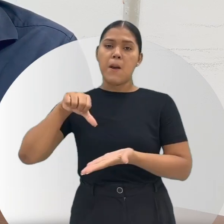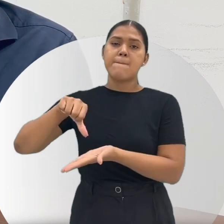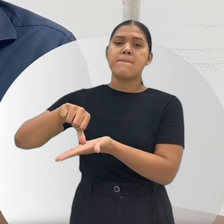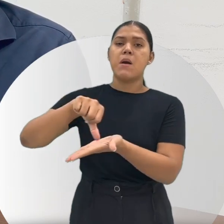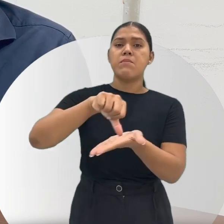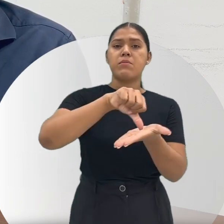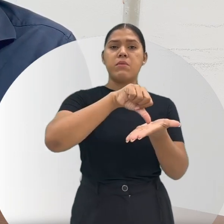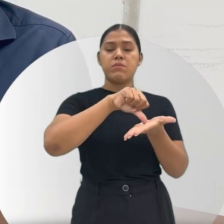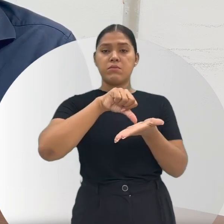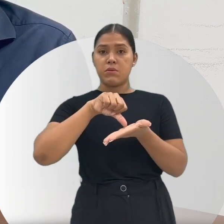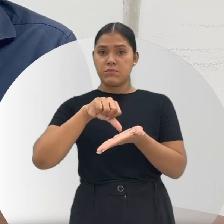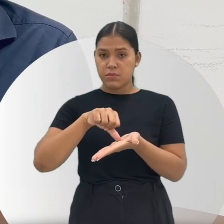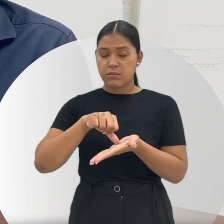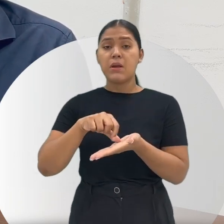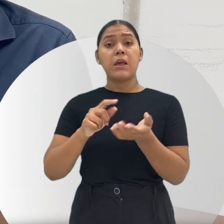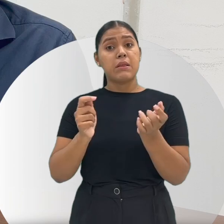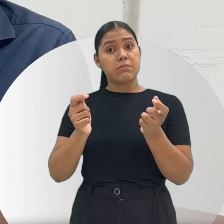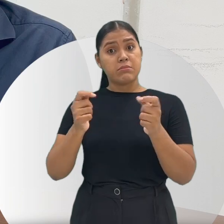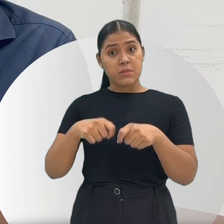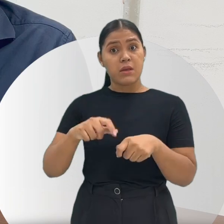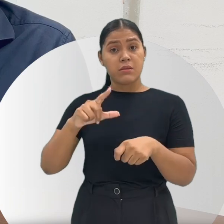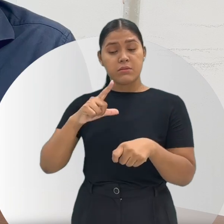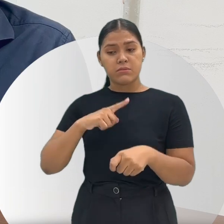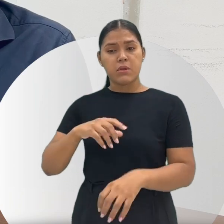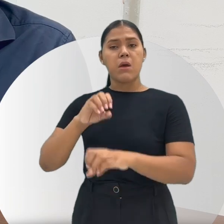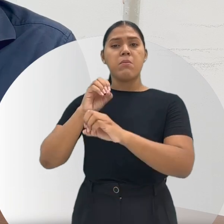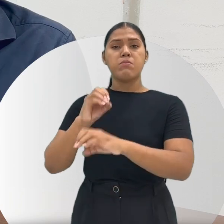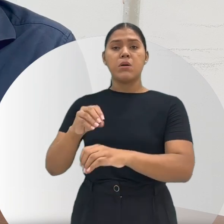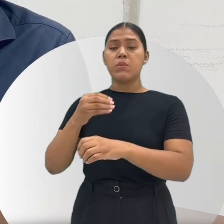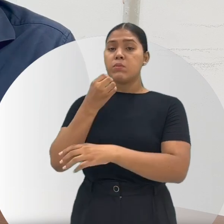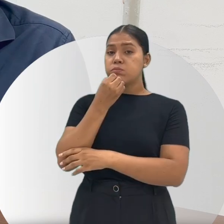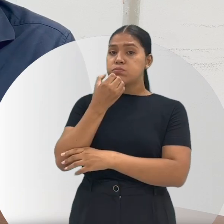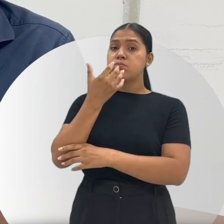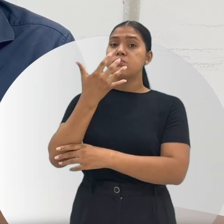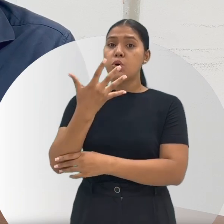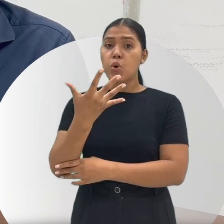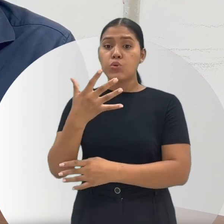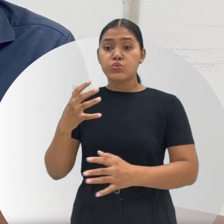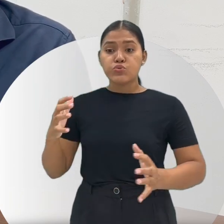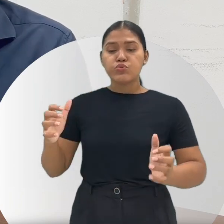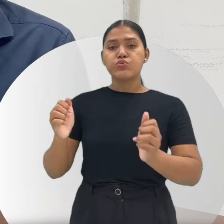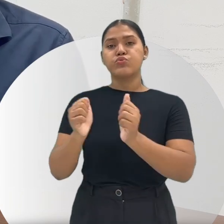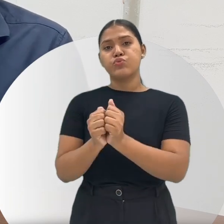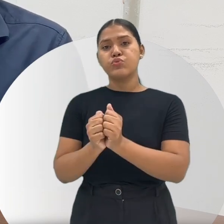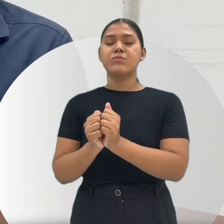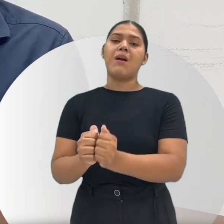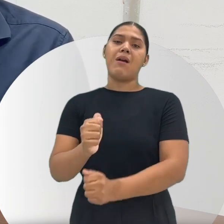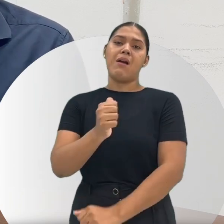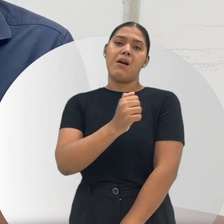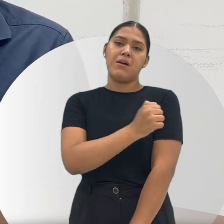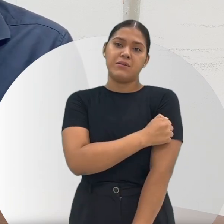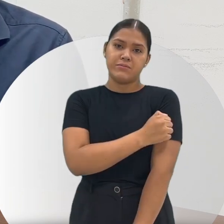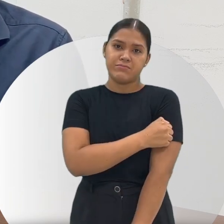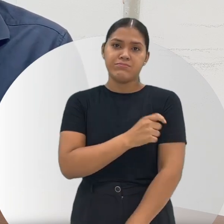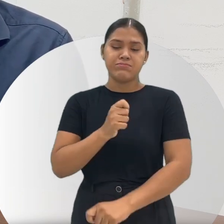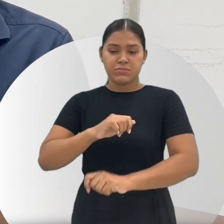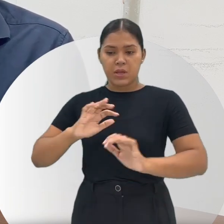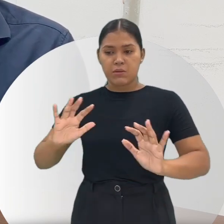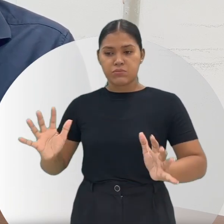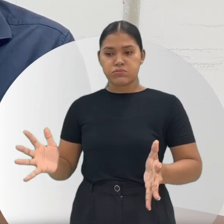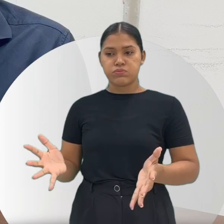algo prazeroso para aqueles colegas que estão nas unidades, junto com seus respectivos alunos, e fazem com que a nossa sociedade